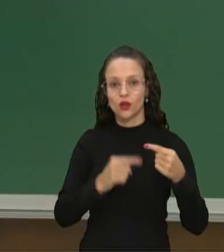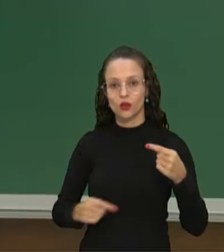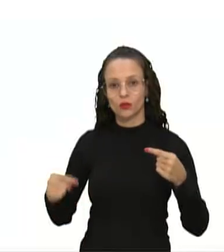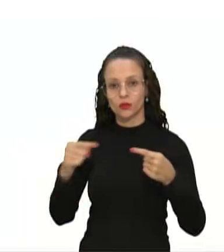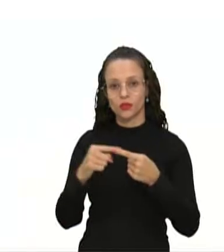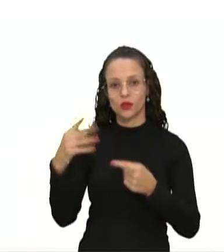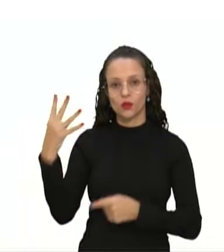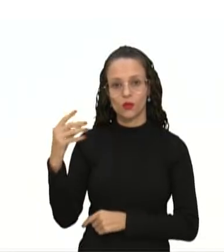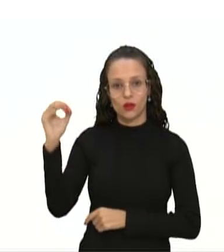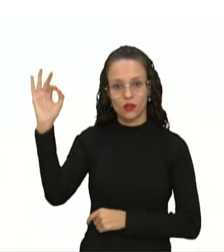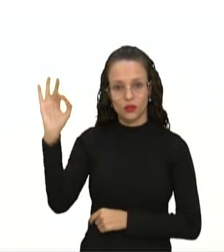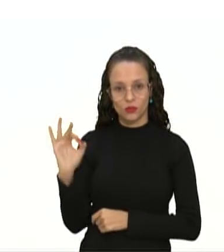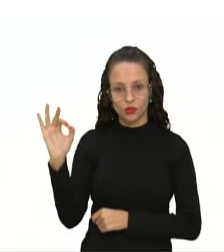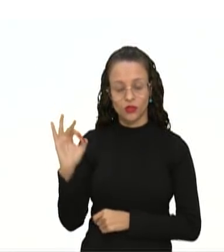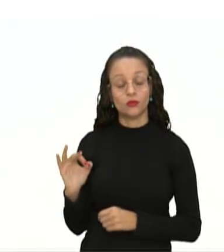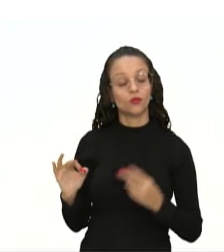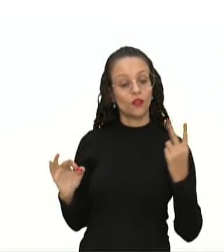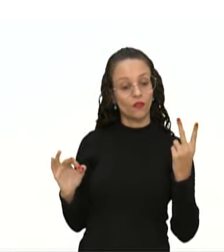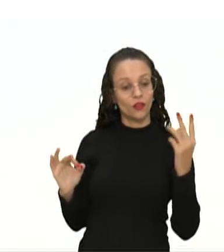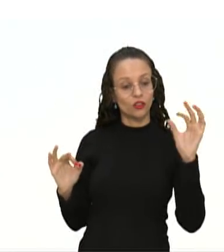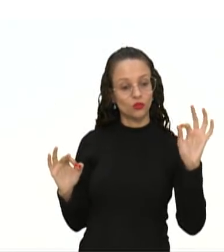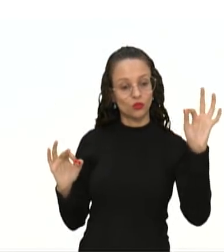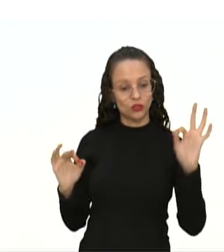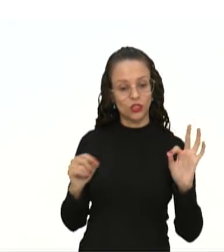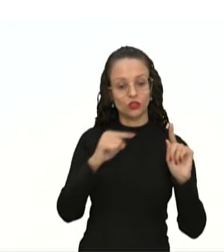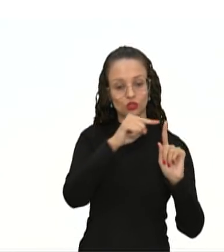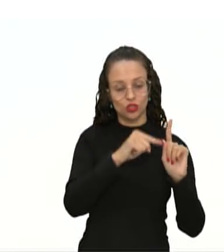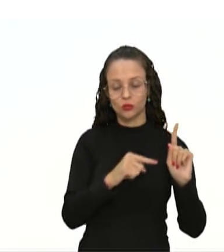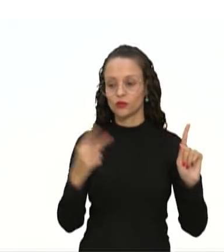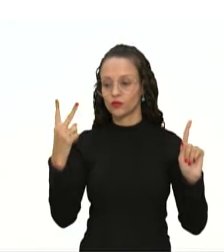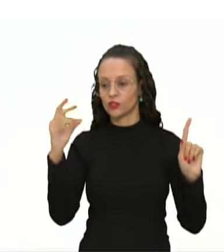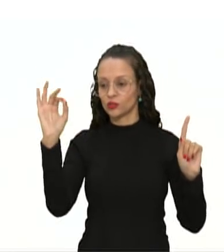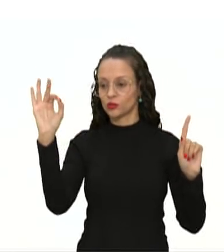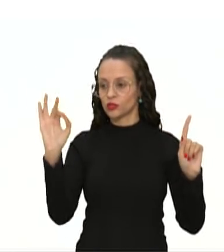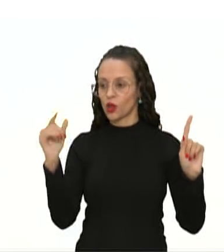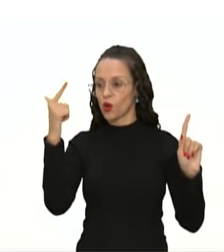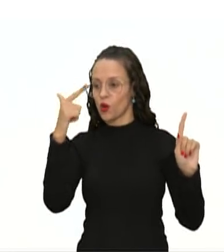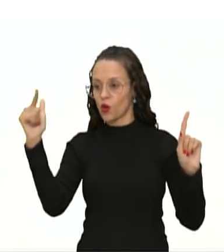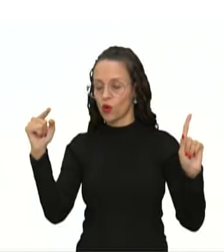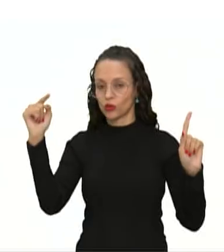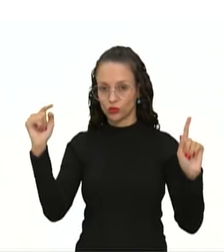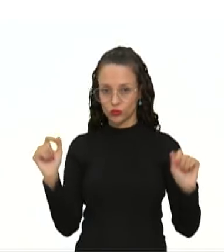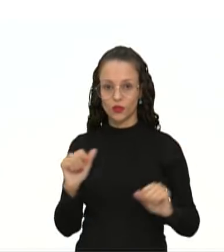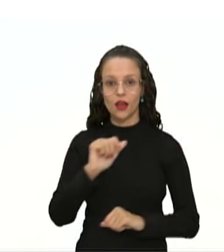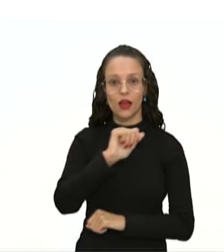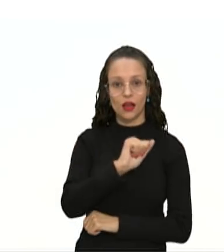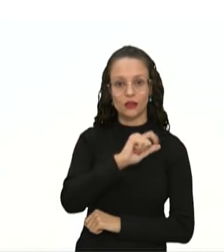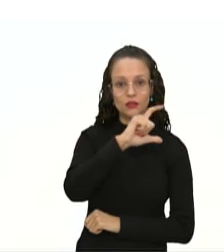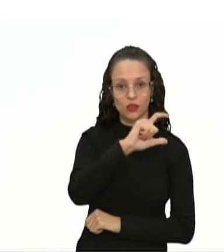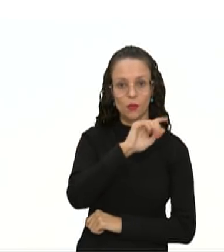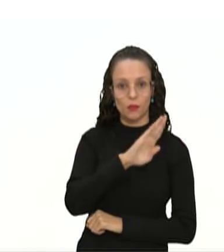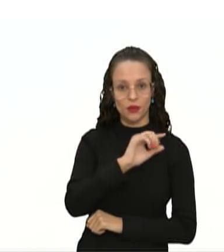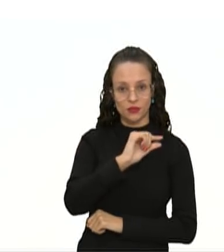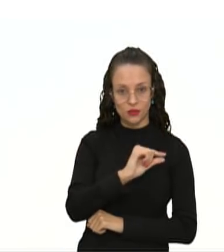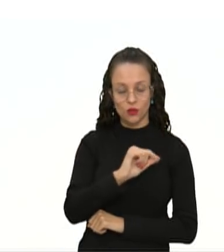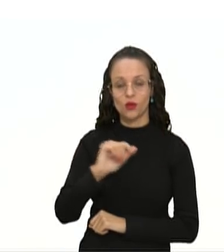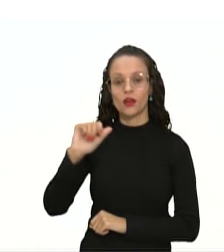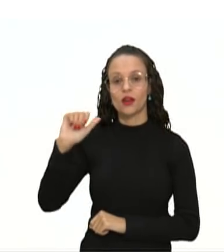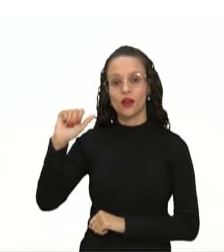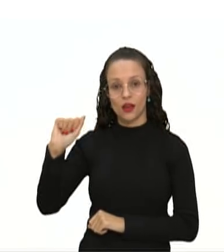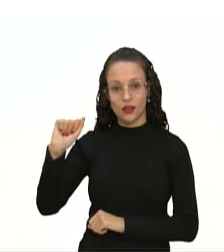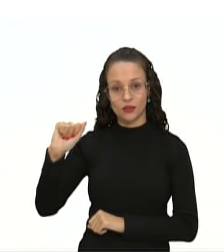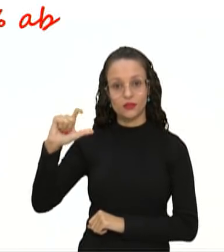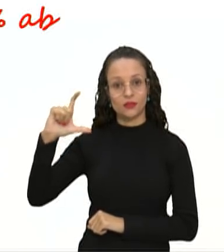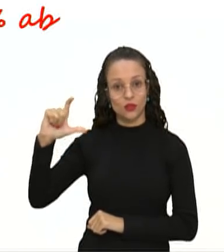40%. Então eu vou ter 20% de um tipo, 20% do outro. Então 20% azão-bezinho, 20%